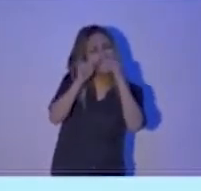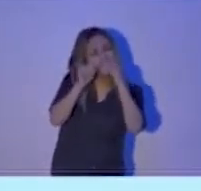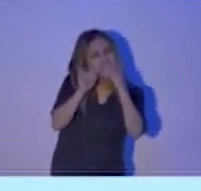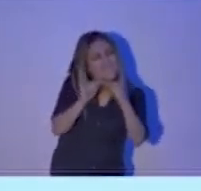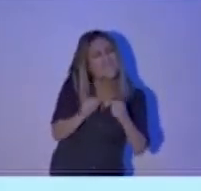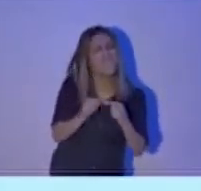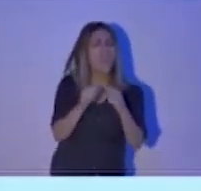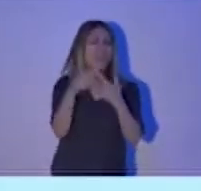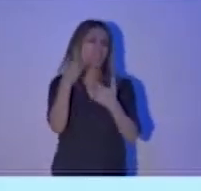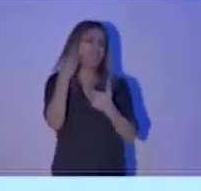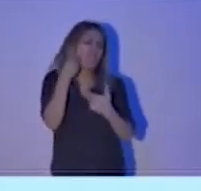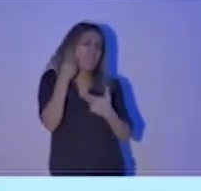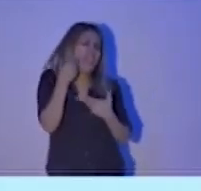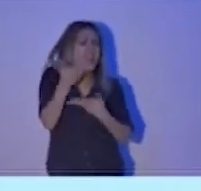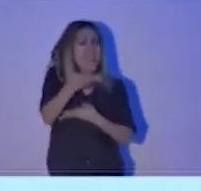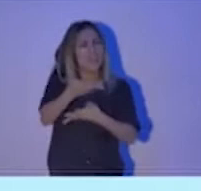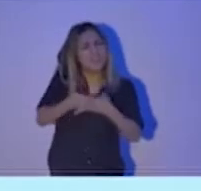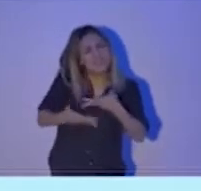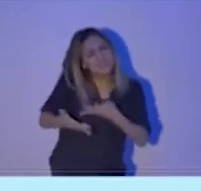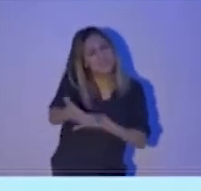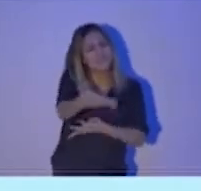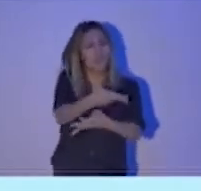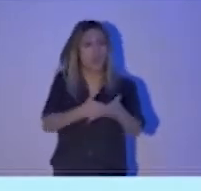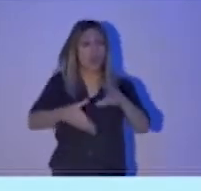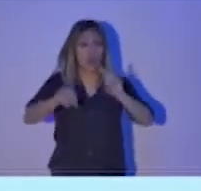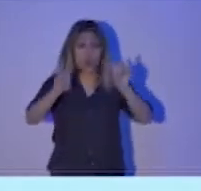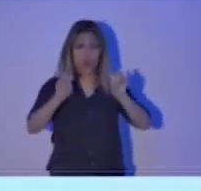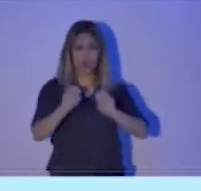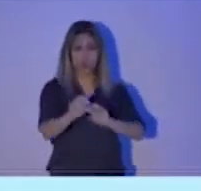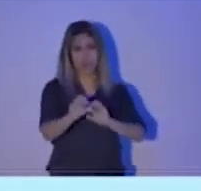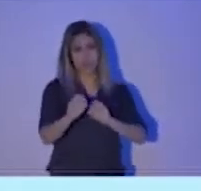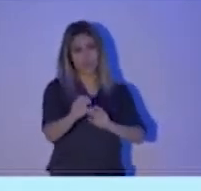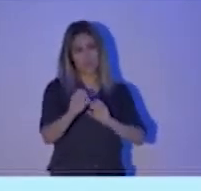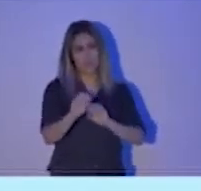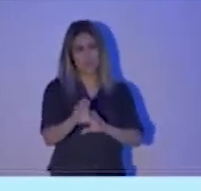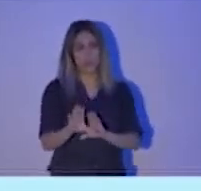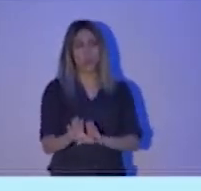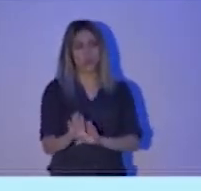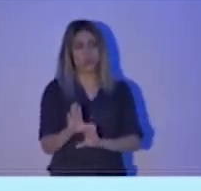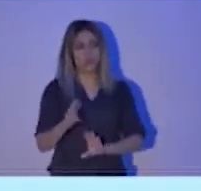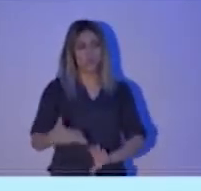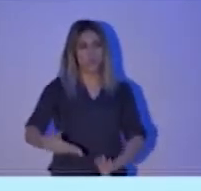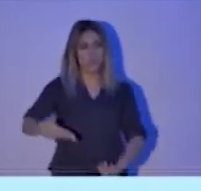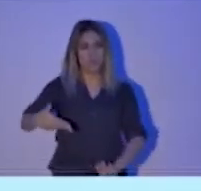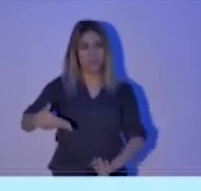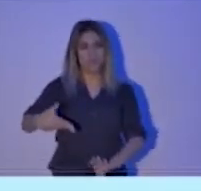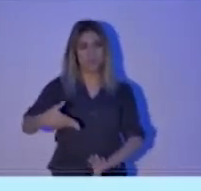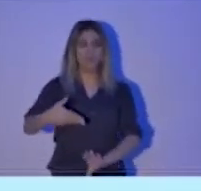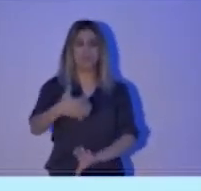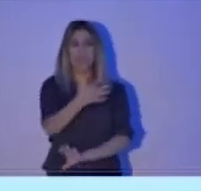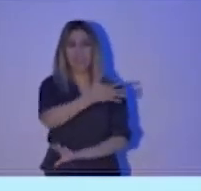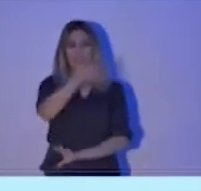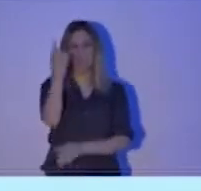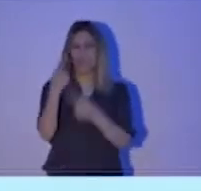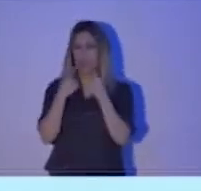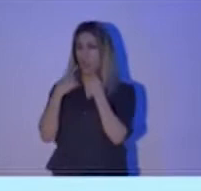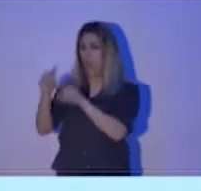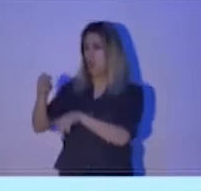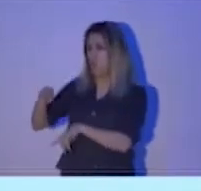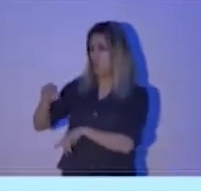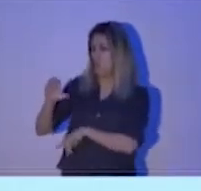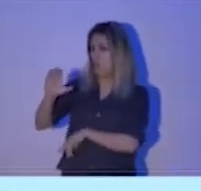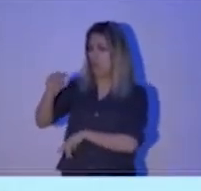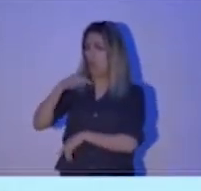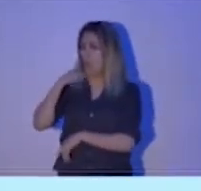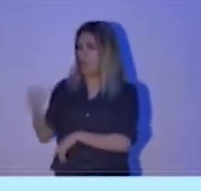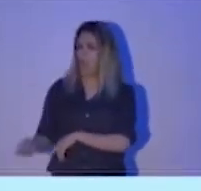que envolvem a educação. Desde que eu cheguei no MEC, as pessoas às vezes me criticavam dizendo o seguinte: o MEC não está fazendo nada, a educação brasileira, a